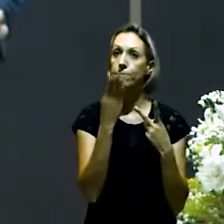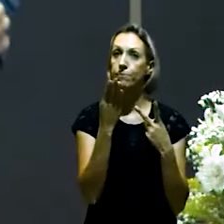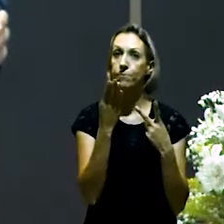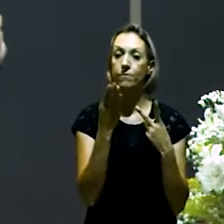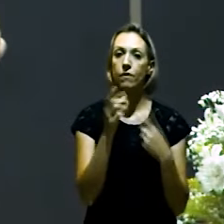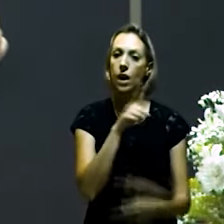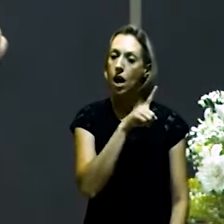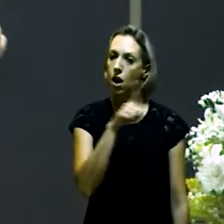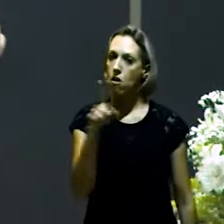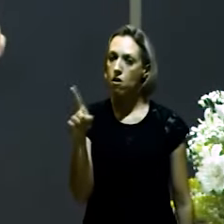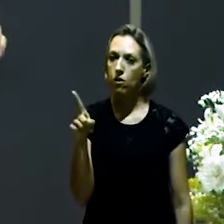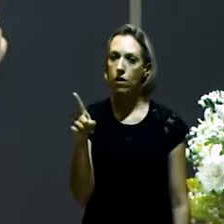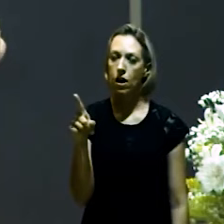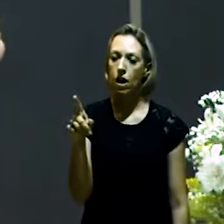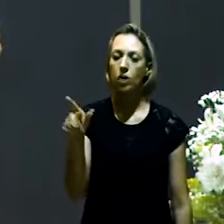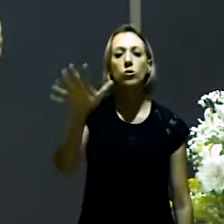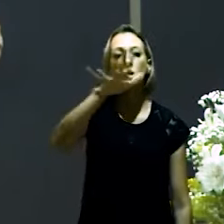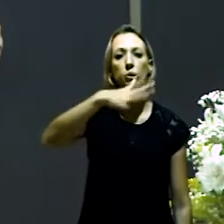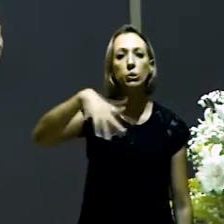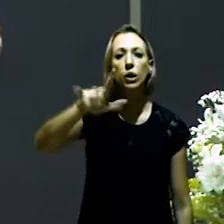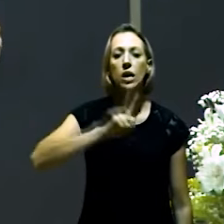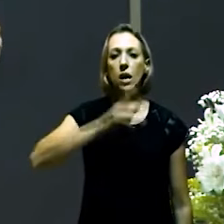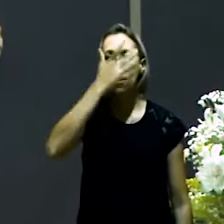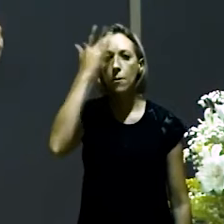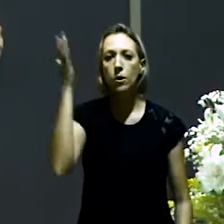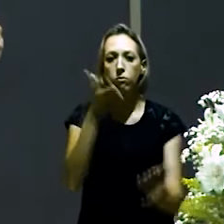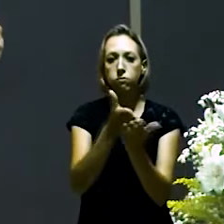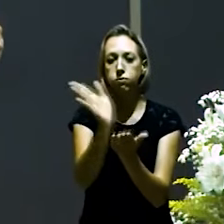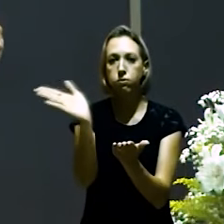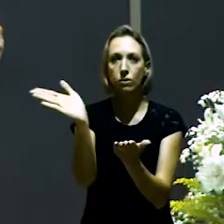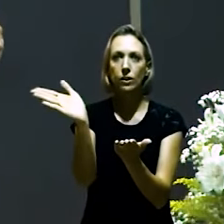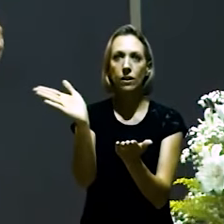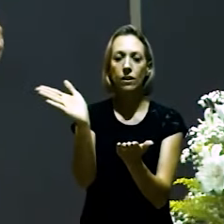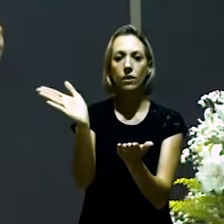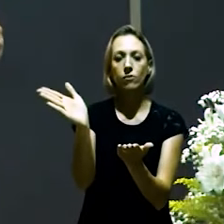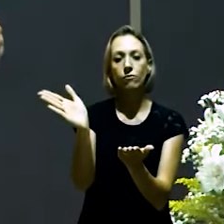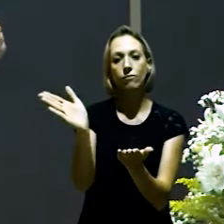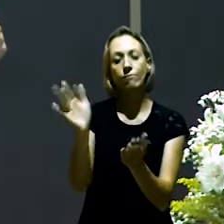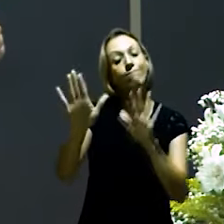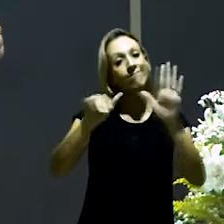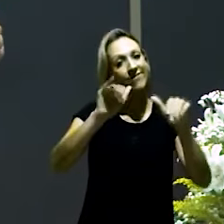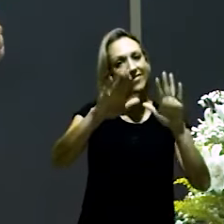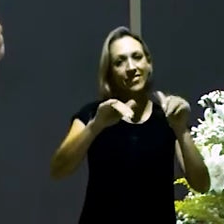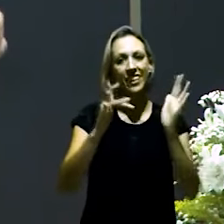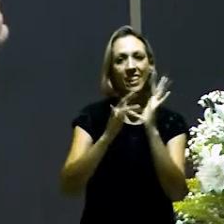se há alguém no nosso meio que não é crente ou que está desviado, eu te convido a entregar a vida para Jesus